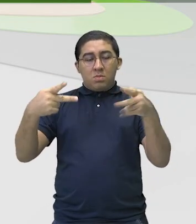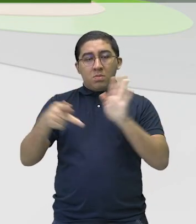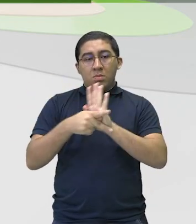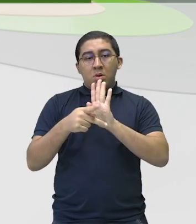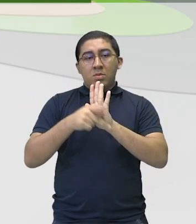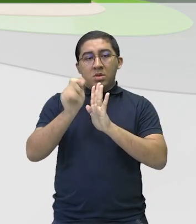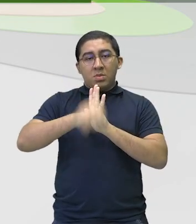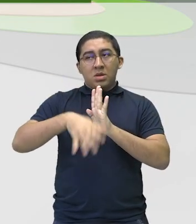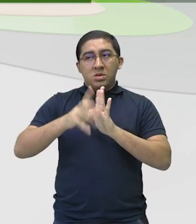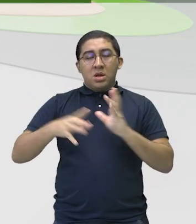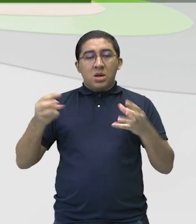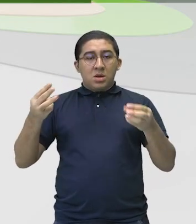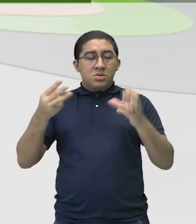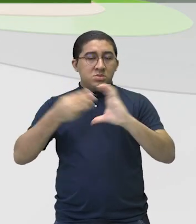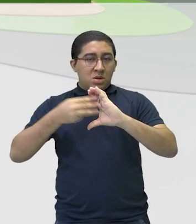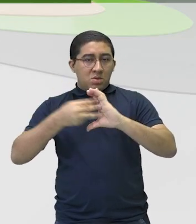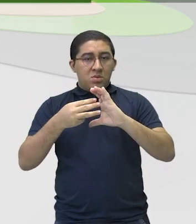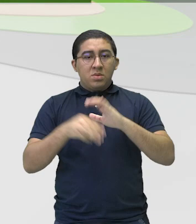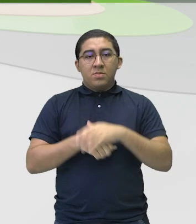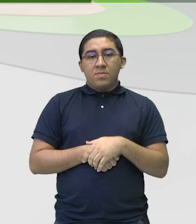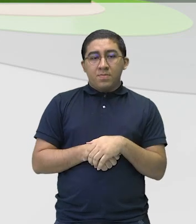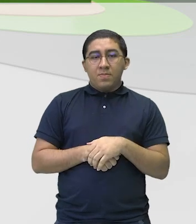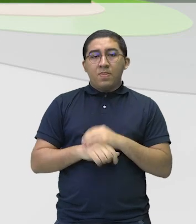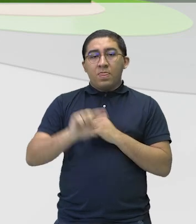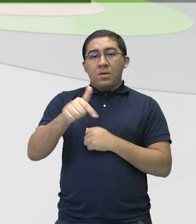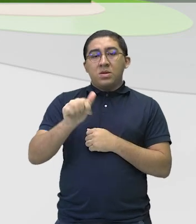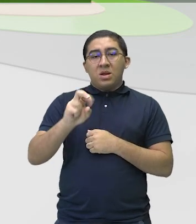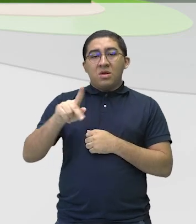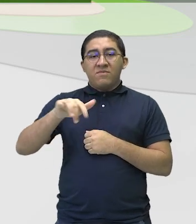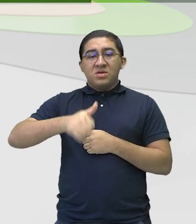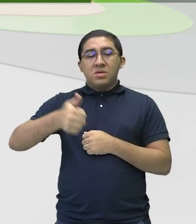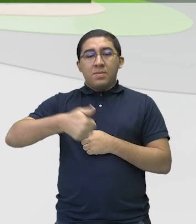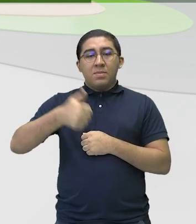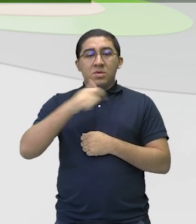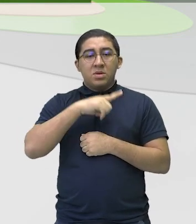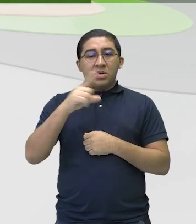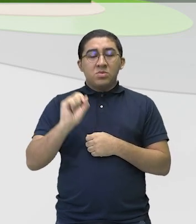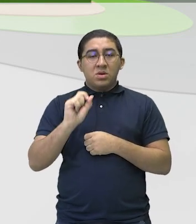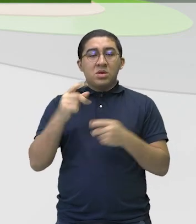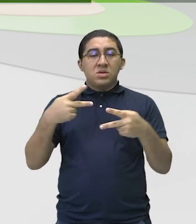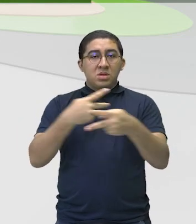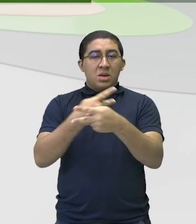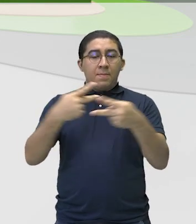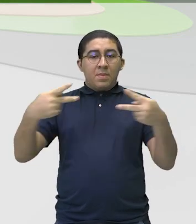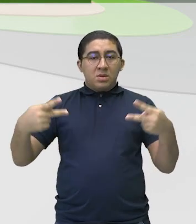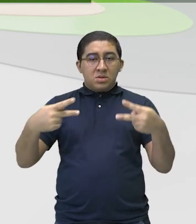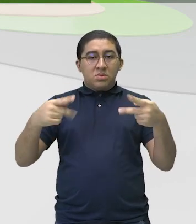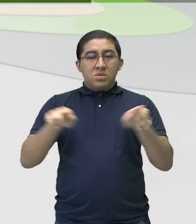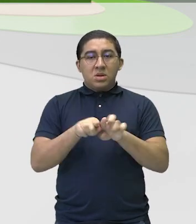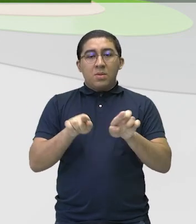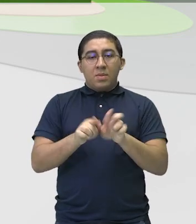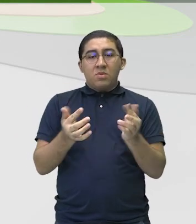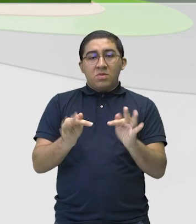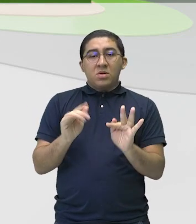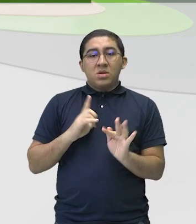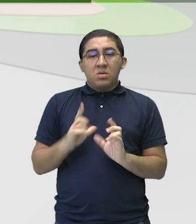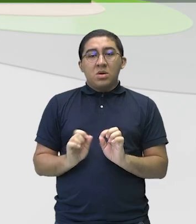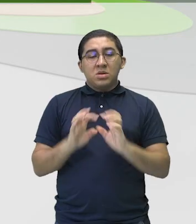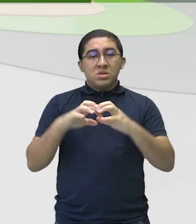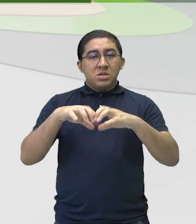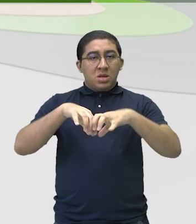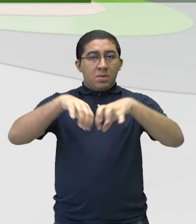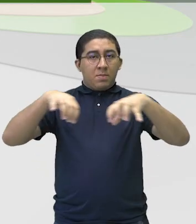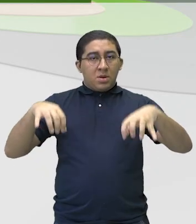célula. Já na anáfase 1, nós vamos ter a separação dos cromossomos homólogos. E, finalmente, na telófase 1, vai ocorrer a